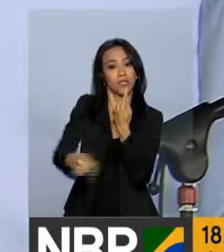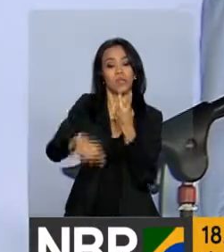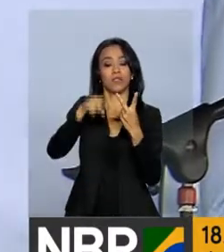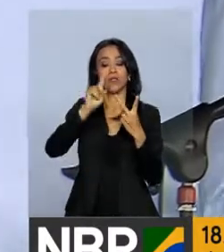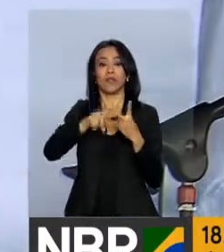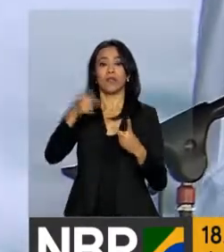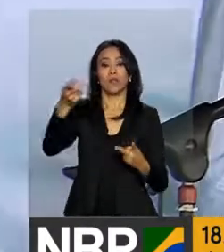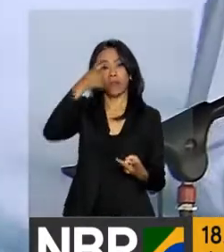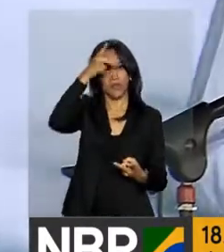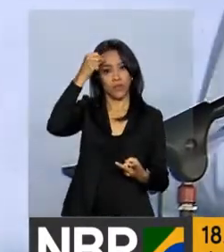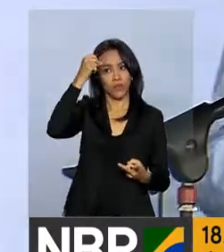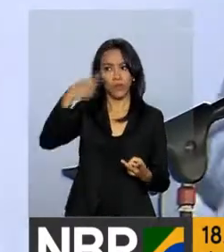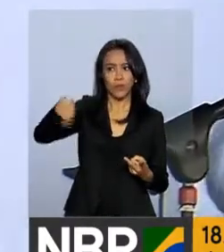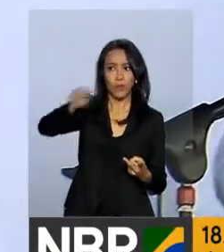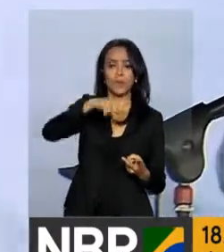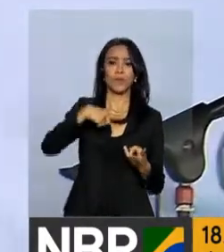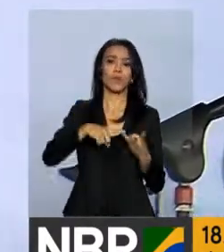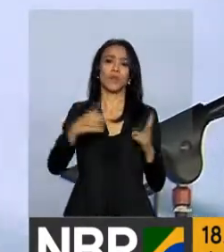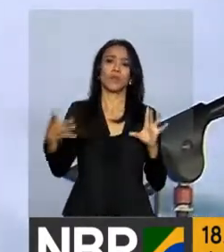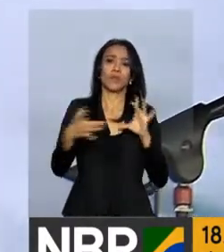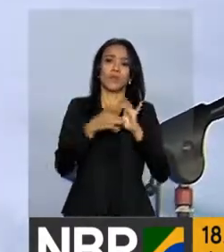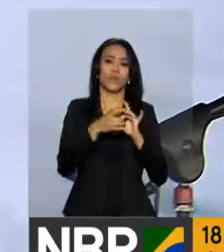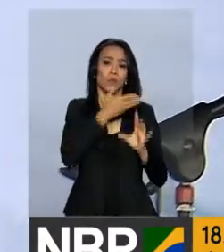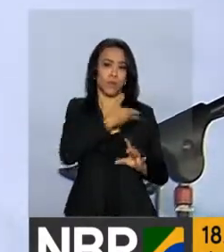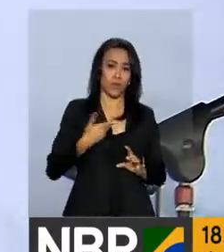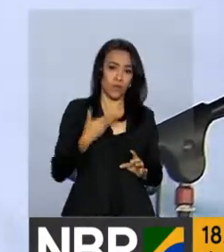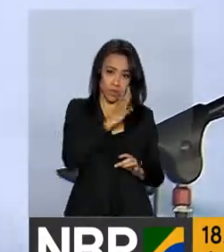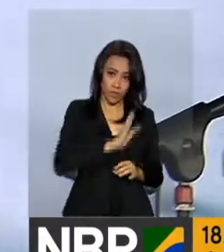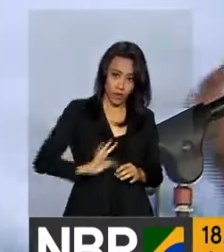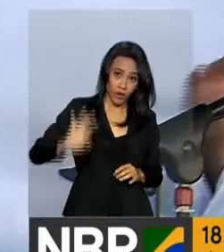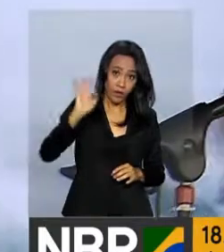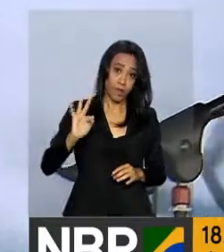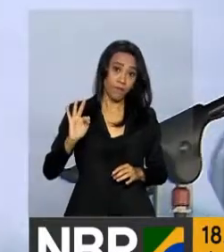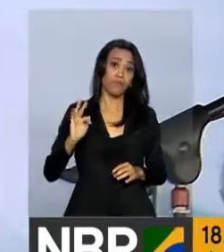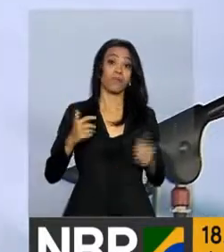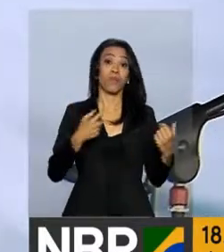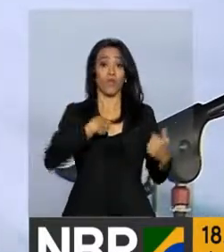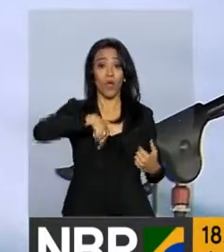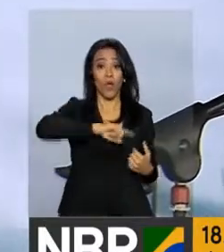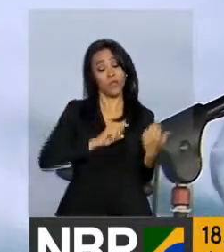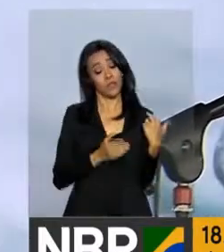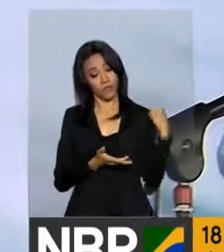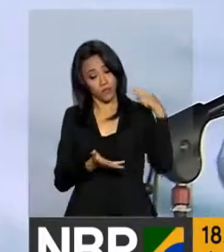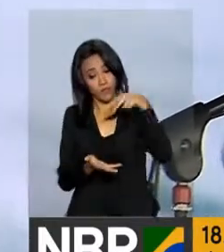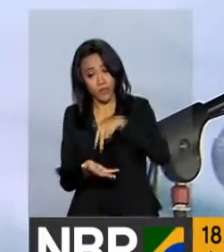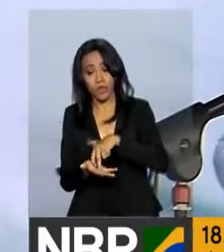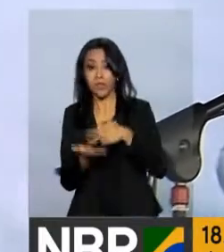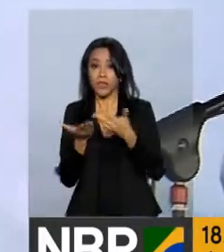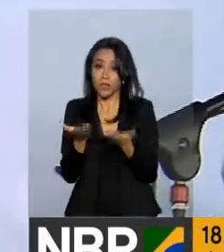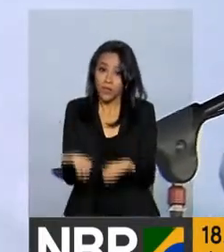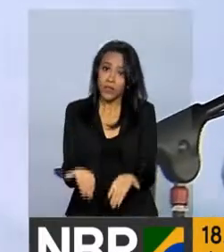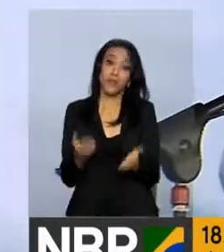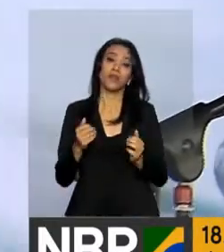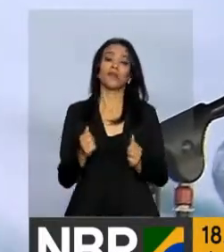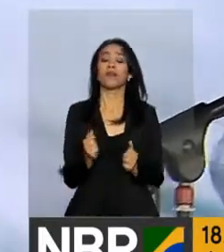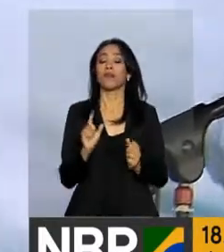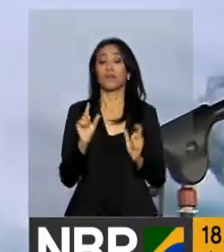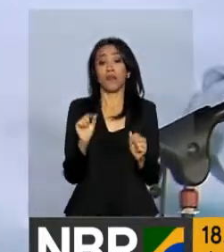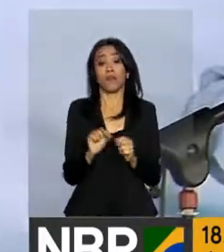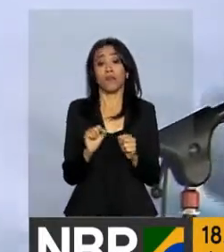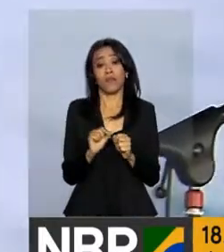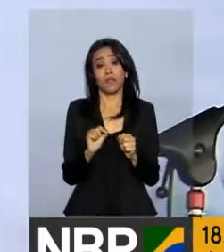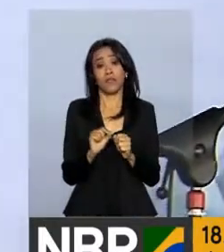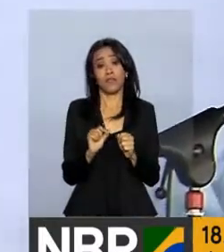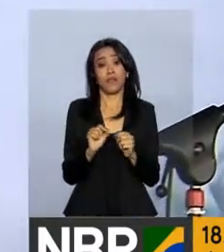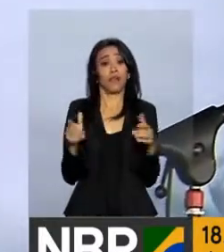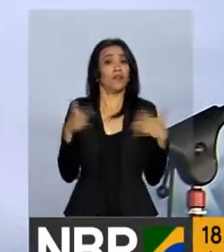irmanada com a União Federal, com o governo federal, vem aqui para praticar um gesto